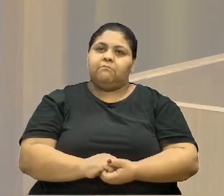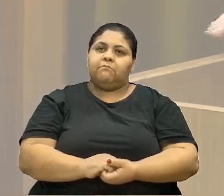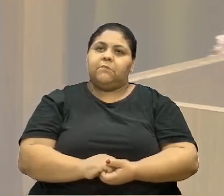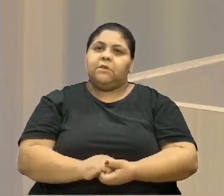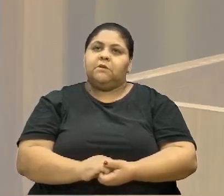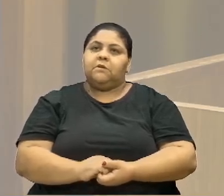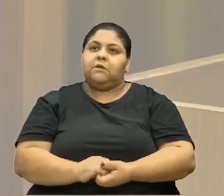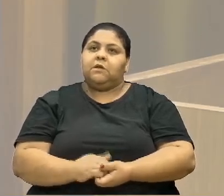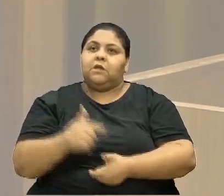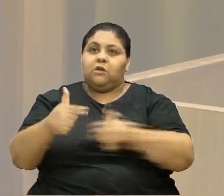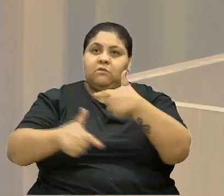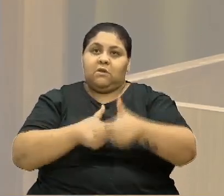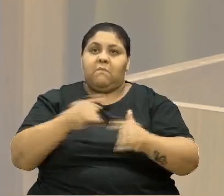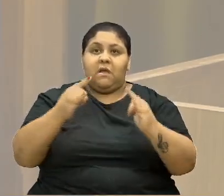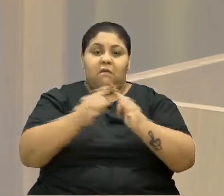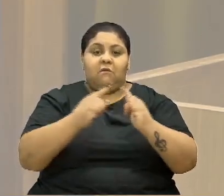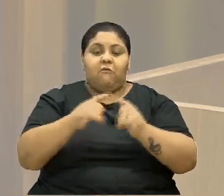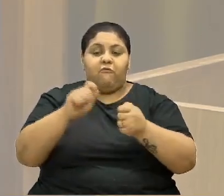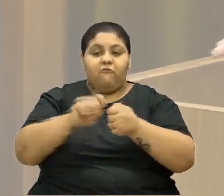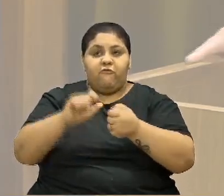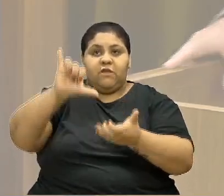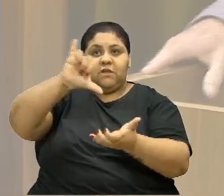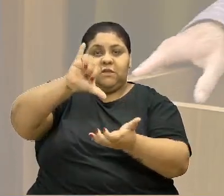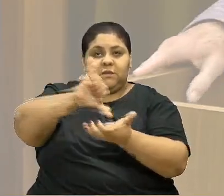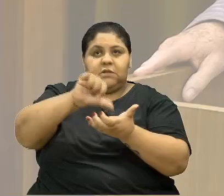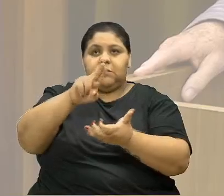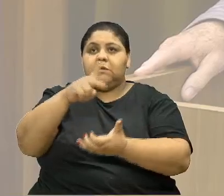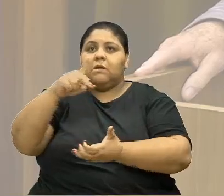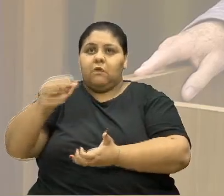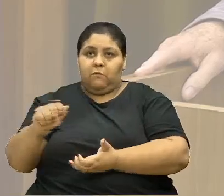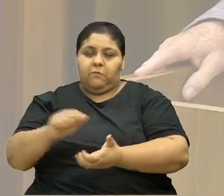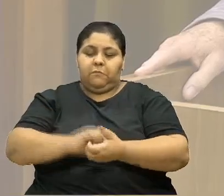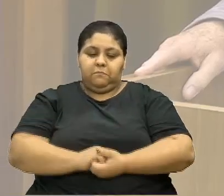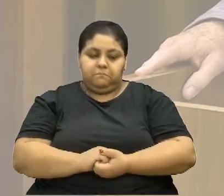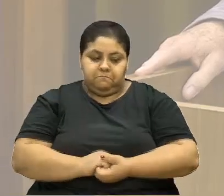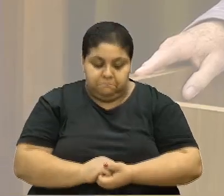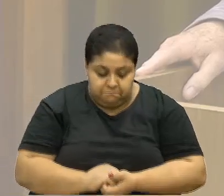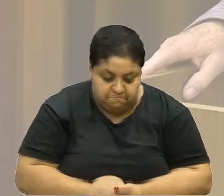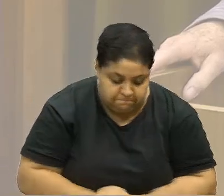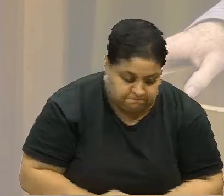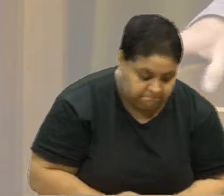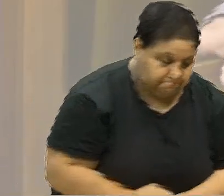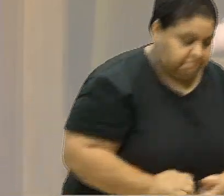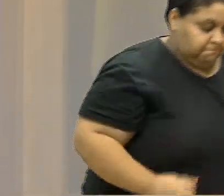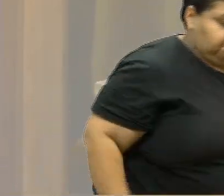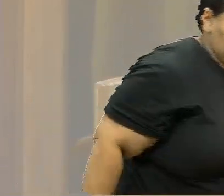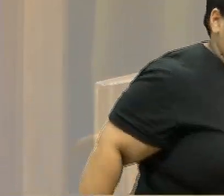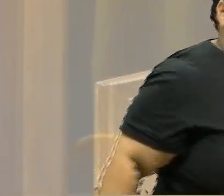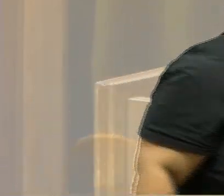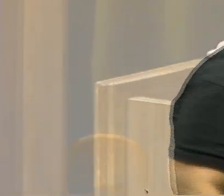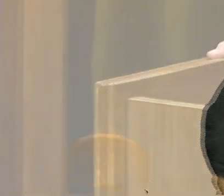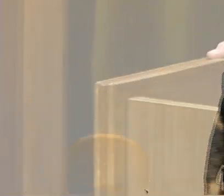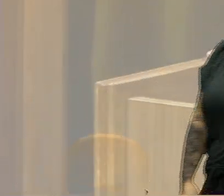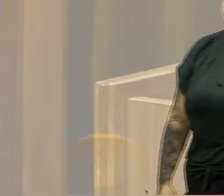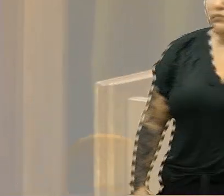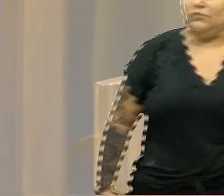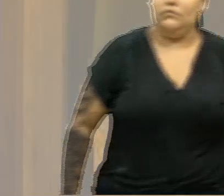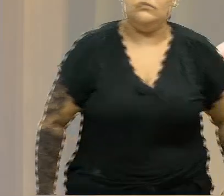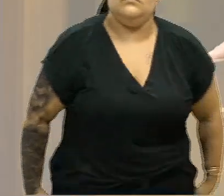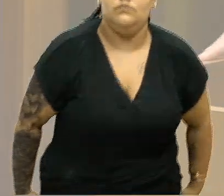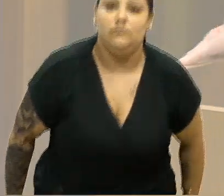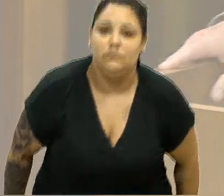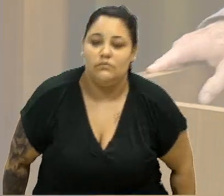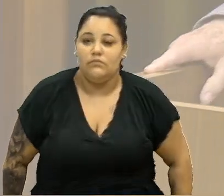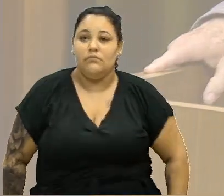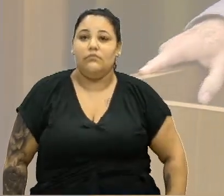InSaúde prestou na UPA Central. Entre outras lutas, eu lutei e continuarei lutando para que